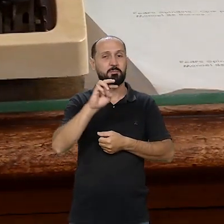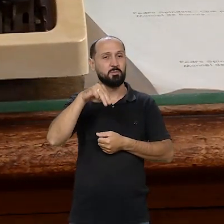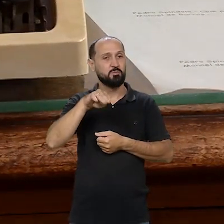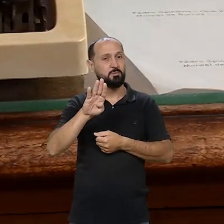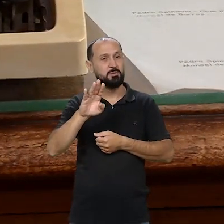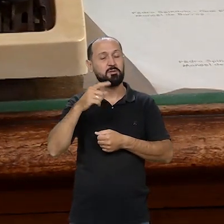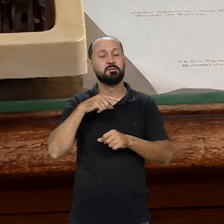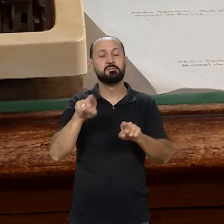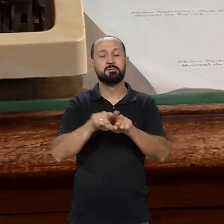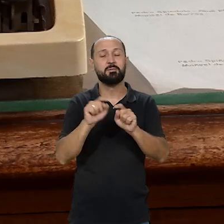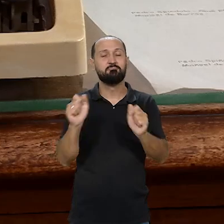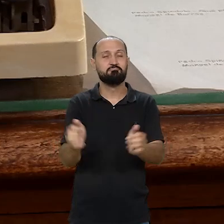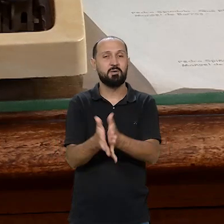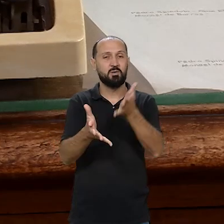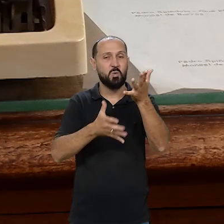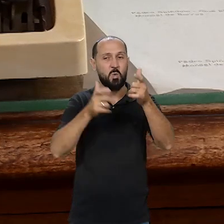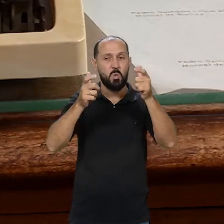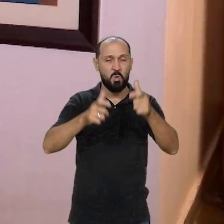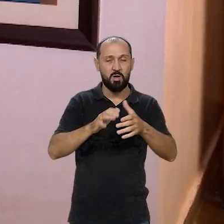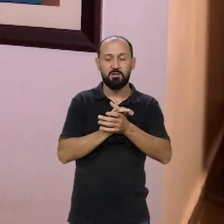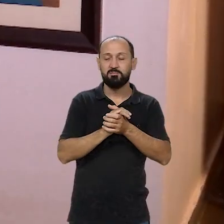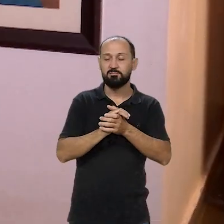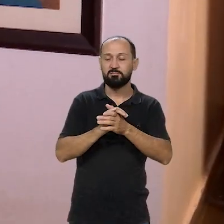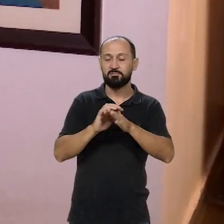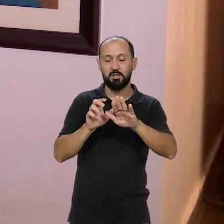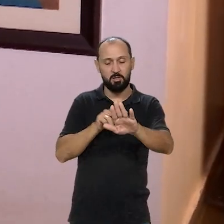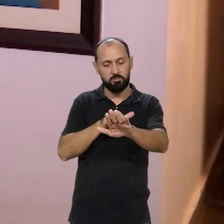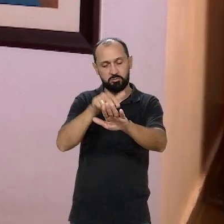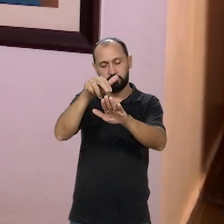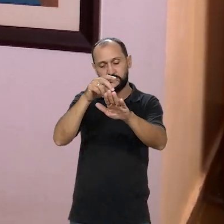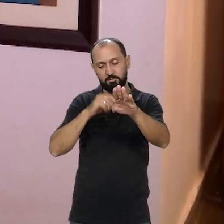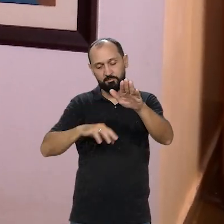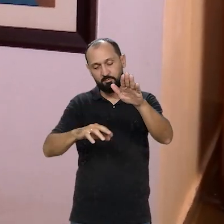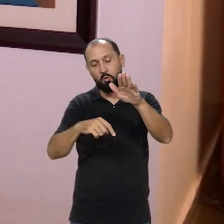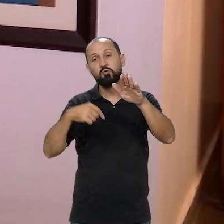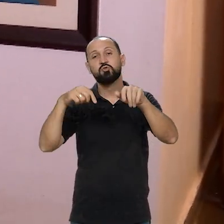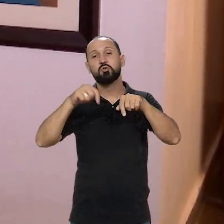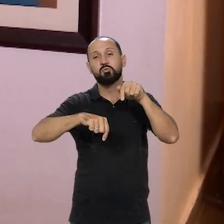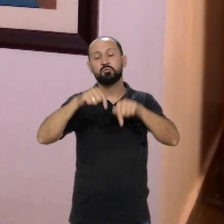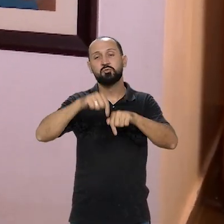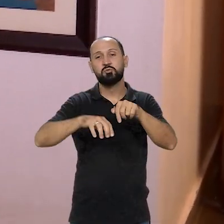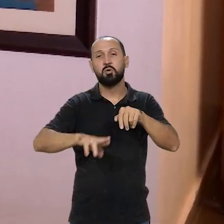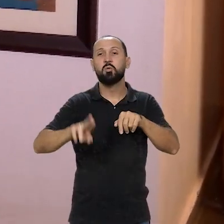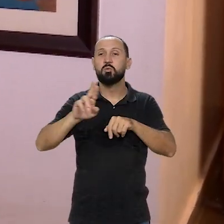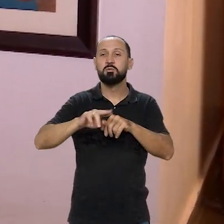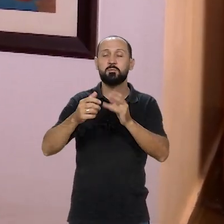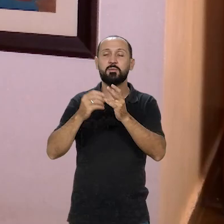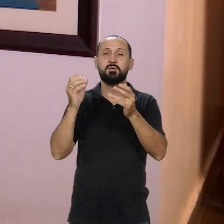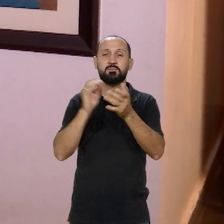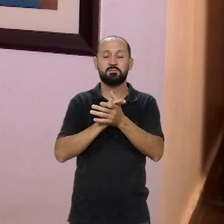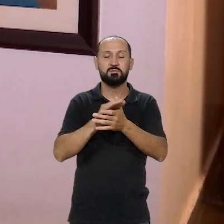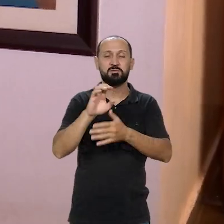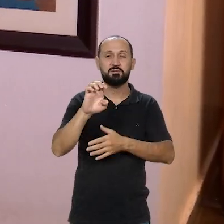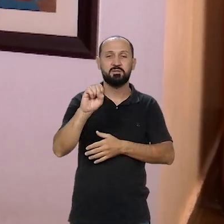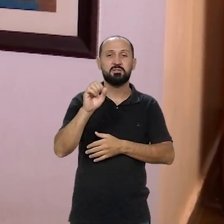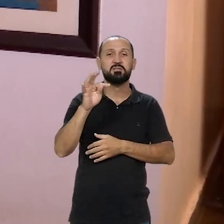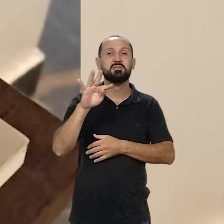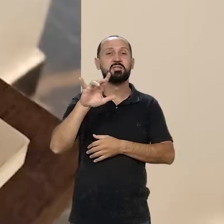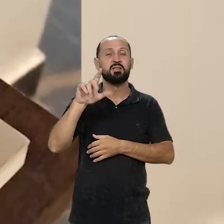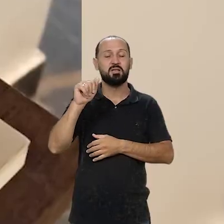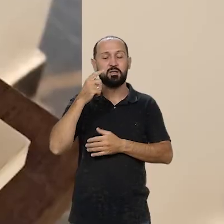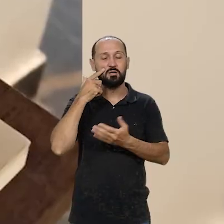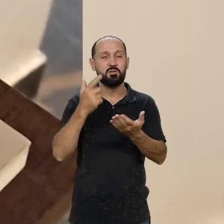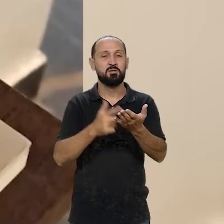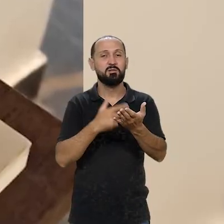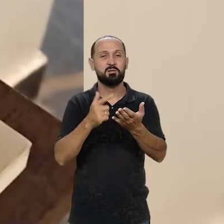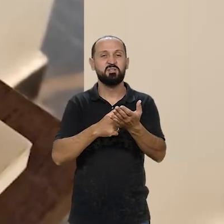Barros também abrilhanta o local. Embaixo da escada está a máquina de costura usada pela esposa Estela e